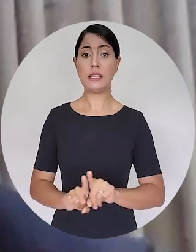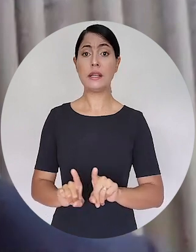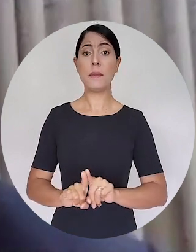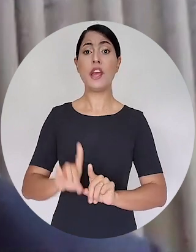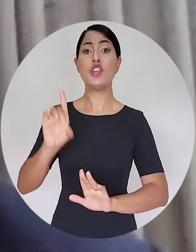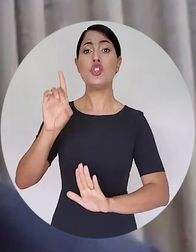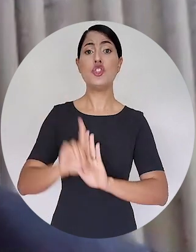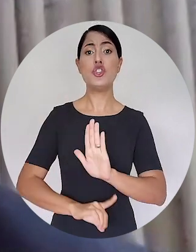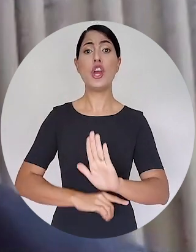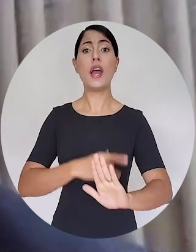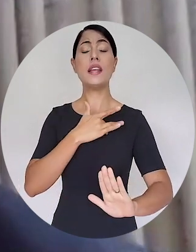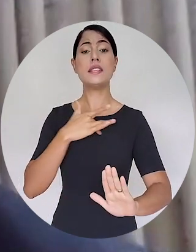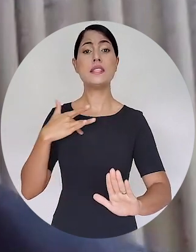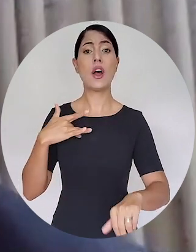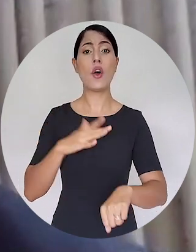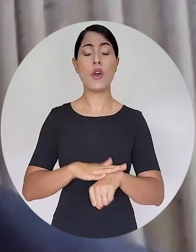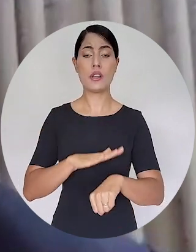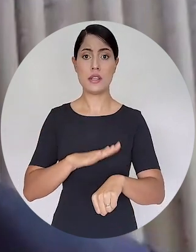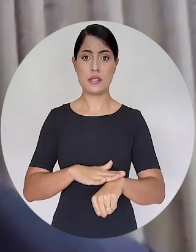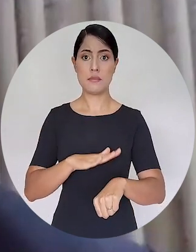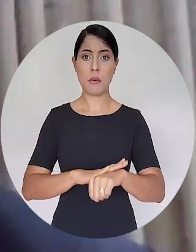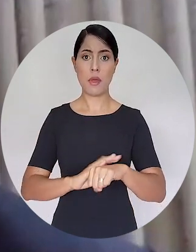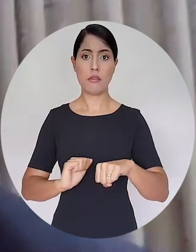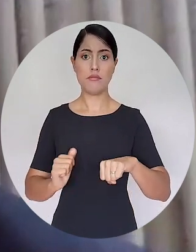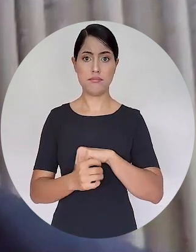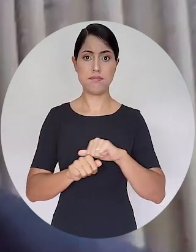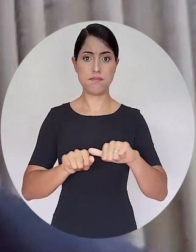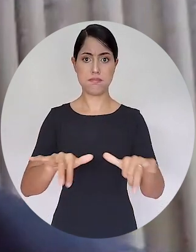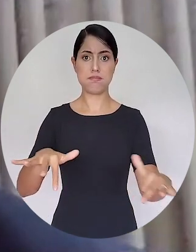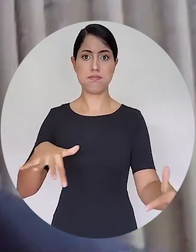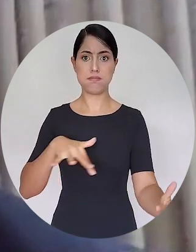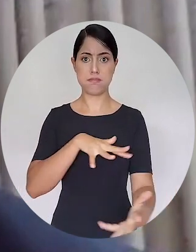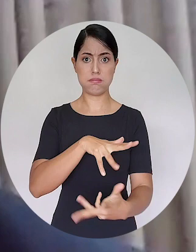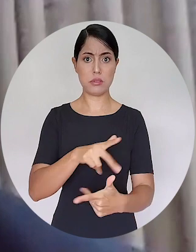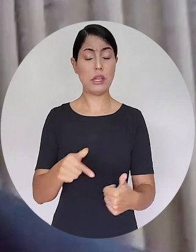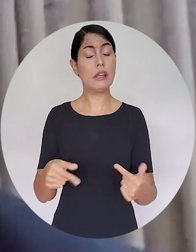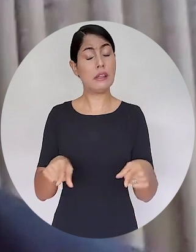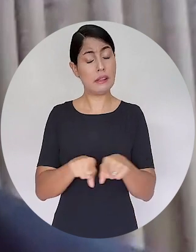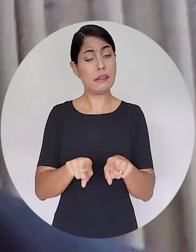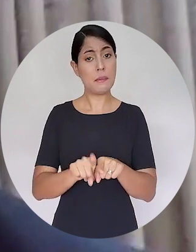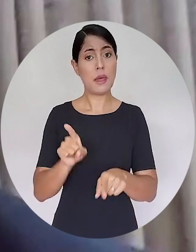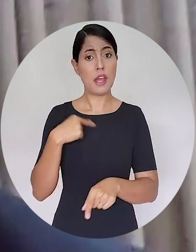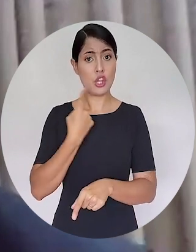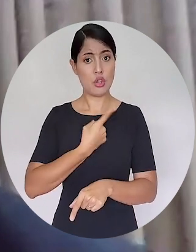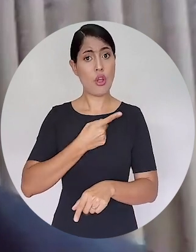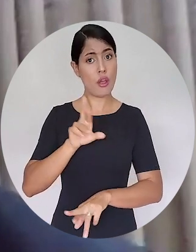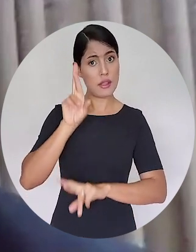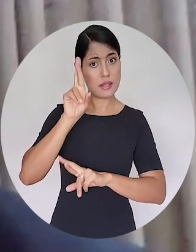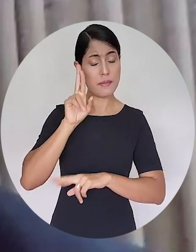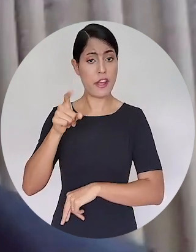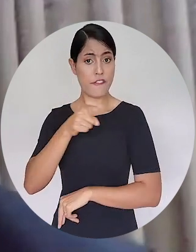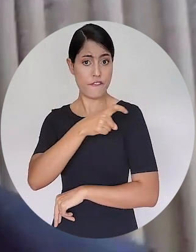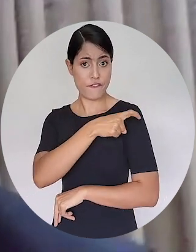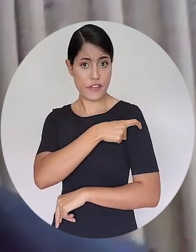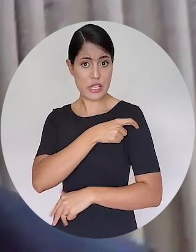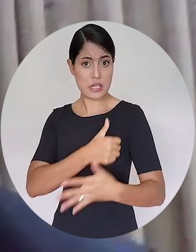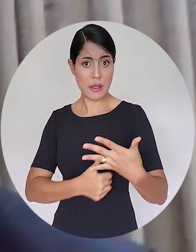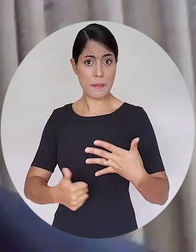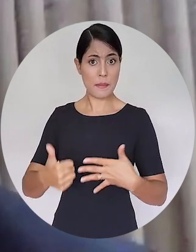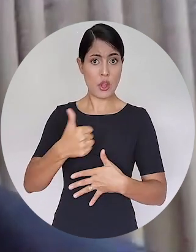saúde, principalmente em tempos de pandemia e agora com a vacinação, como esperamos todos, que se aproxima. O